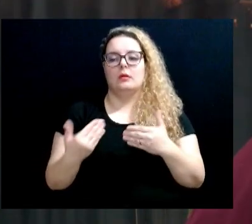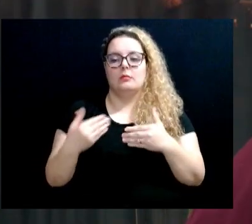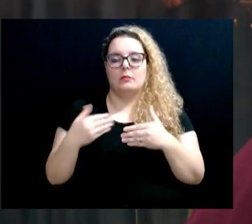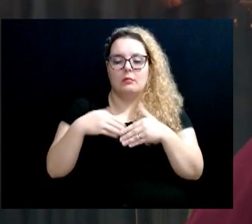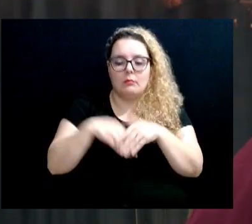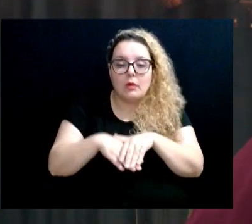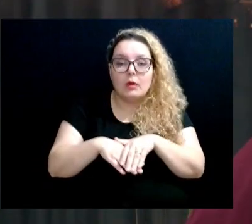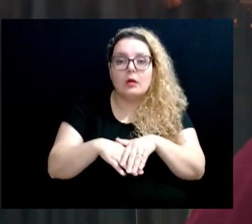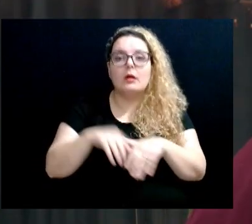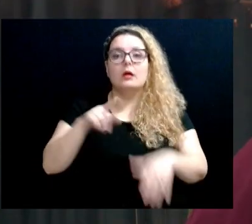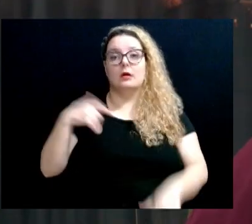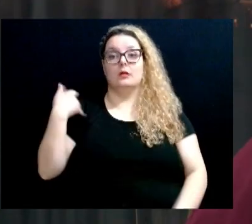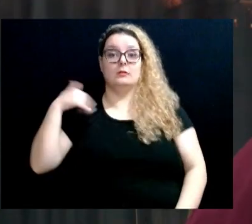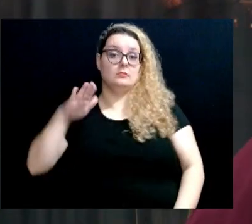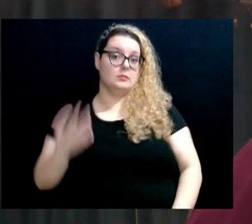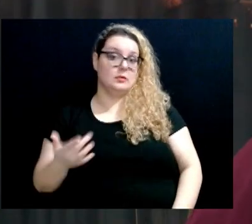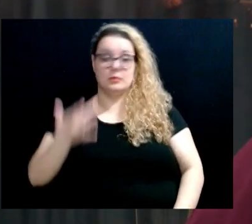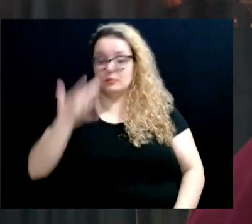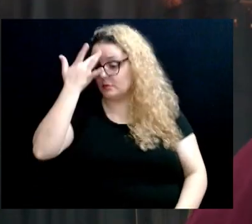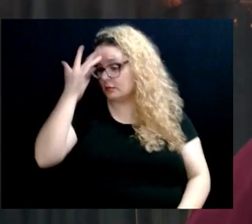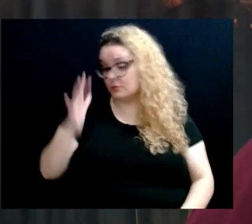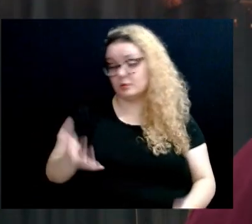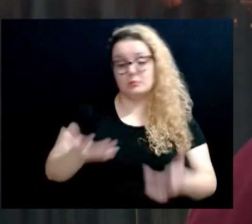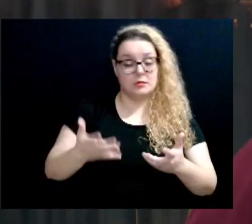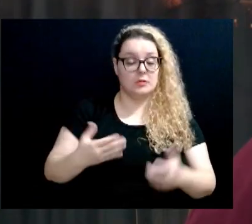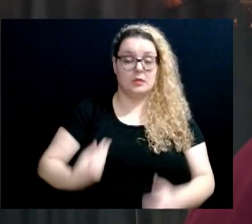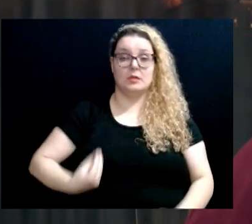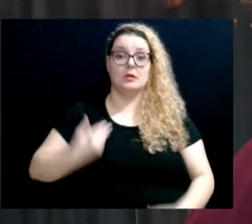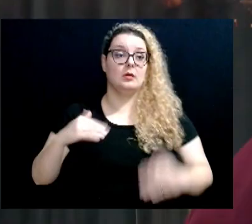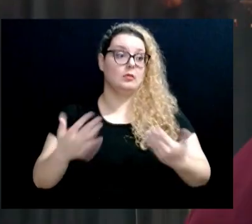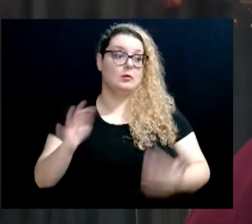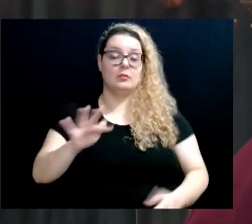adulto que não sabe o que é da vida, qual faculdade que vai fazer, não consegue